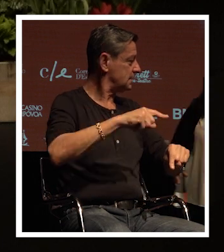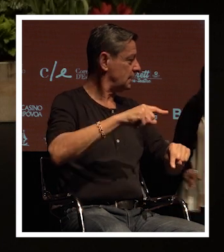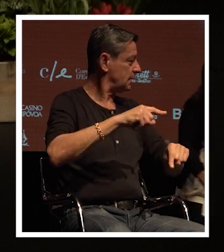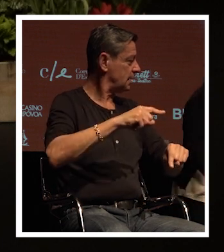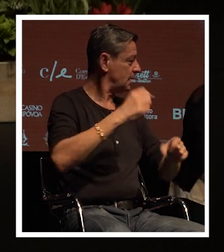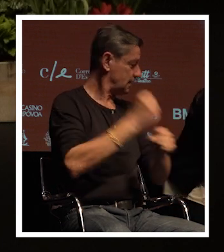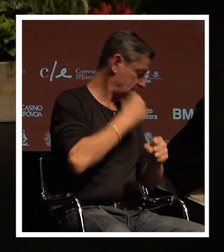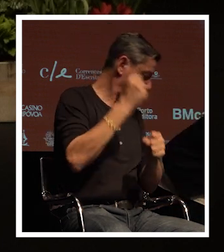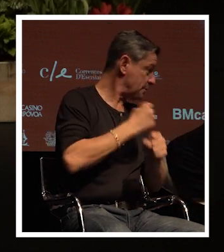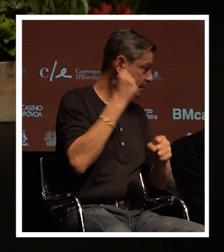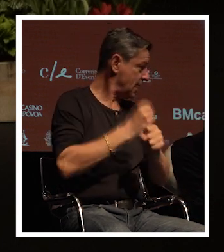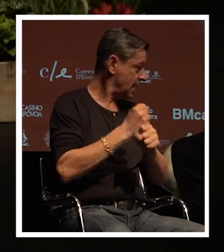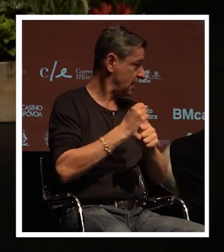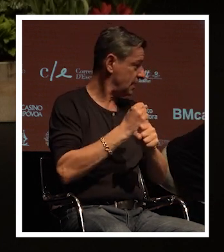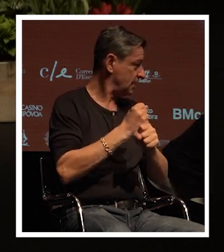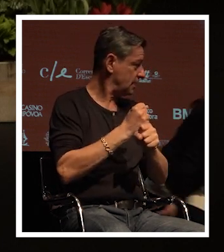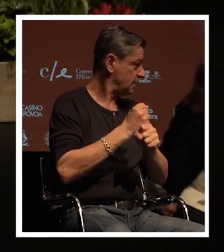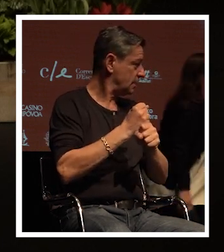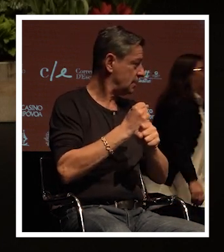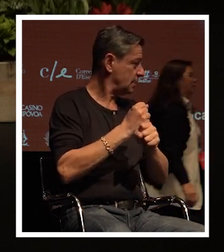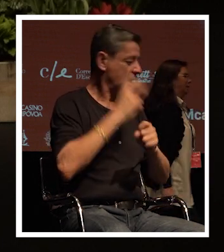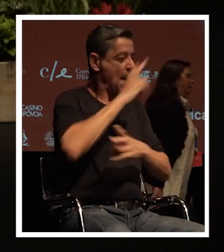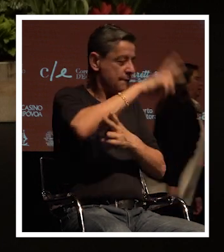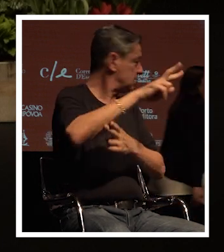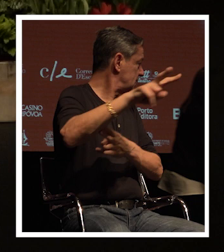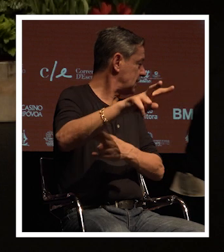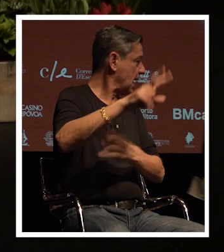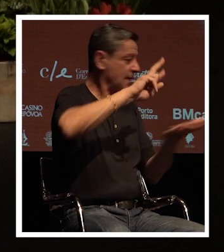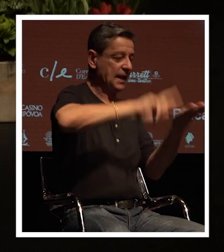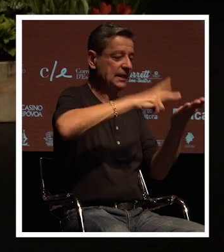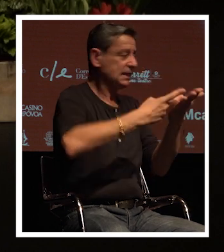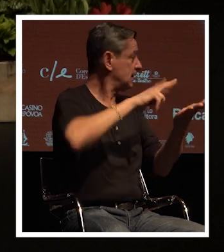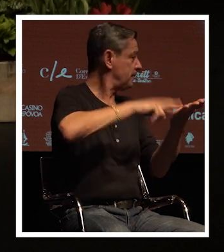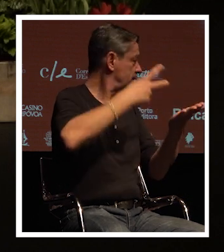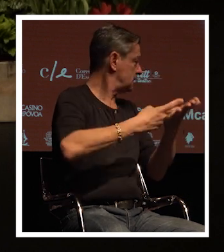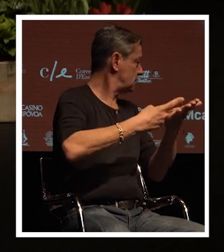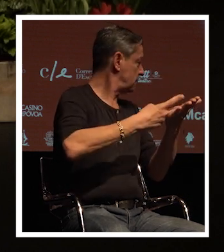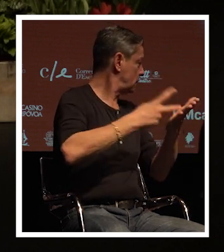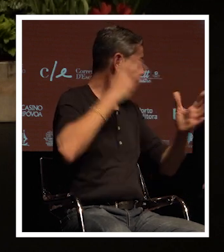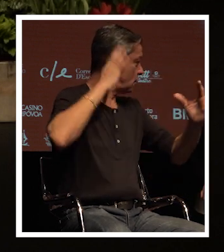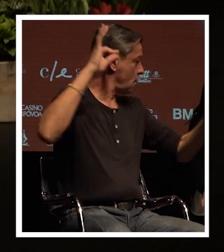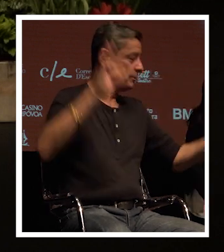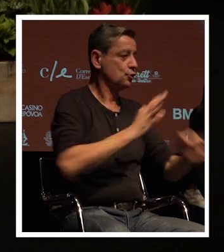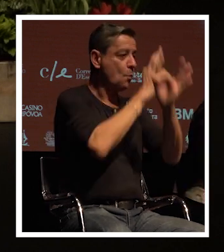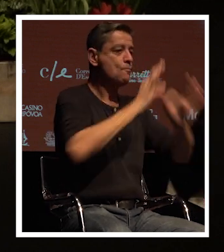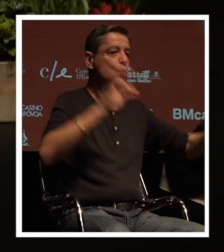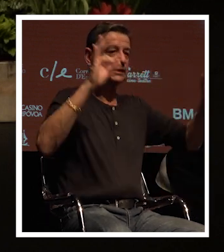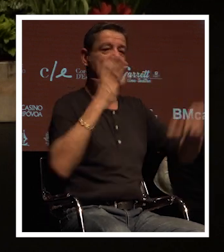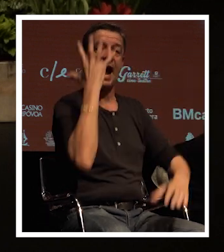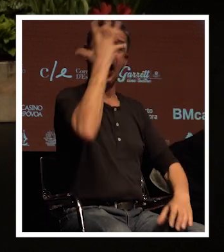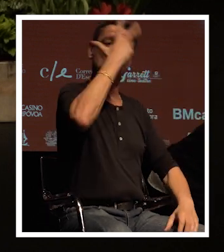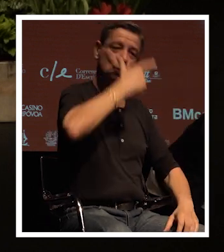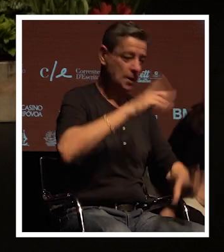extensa obra estar permanentemente a ser revisitada e reinterpretada por novos músicos foi ator